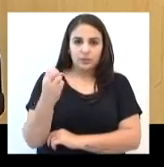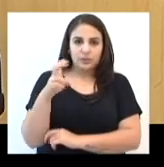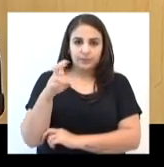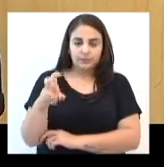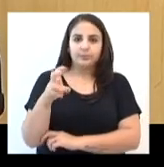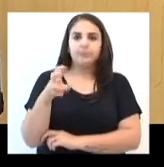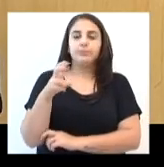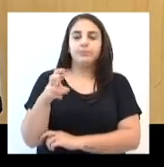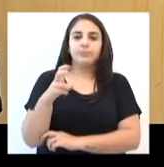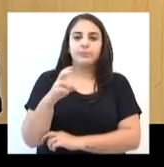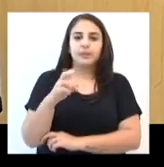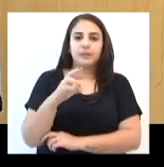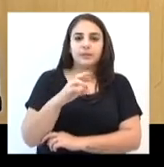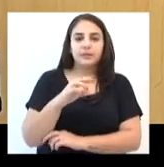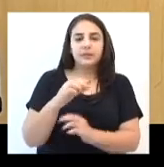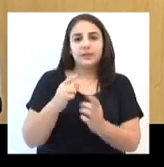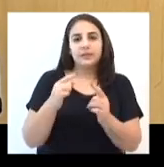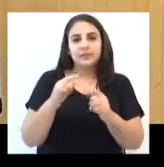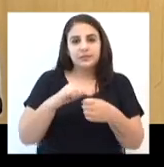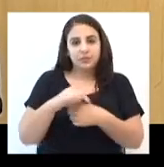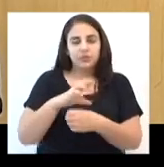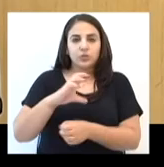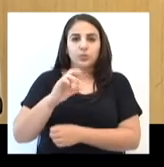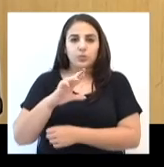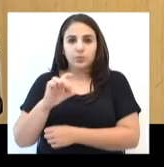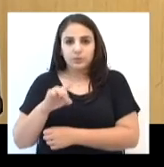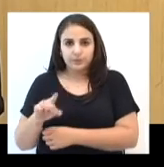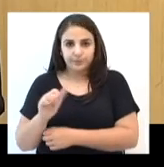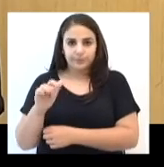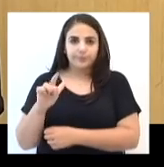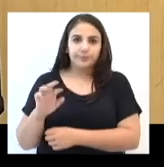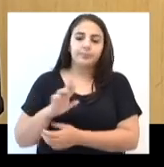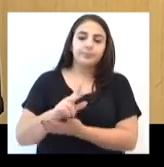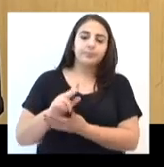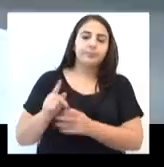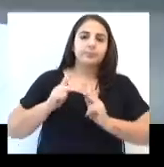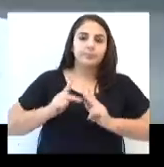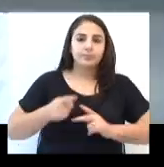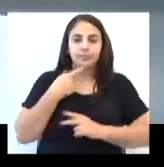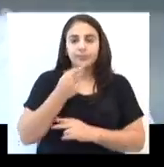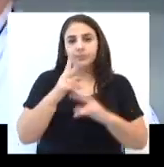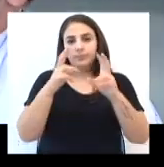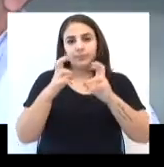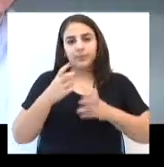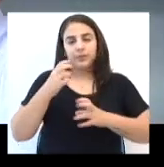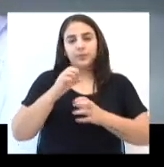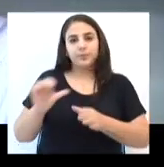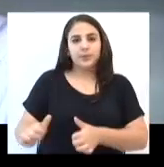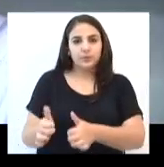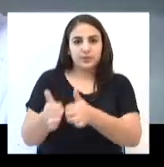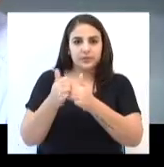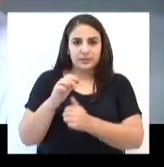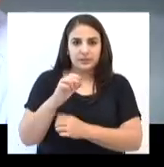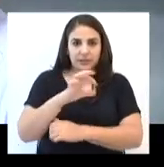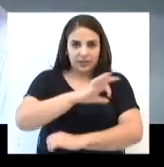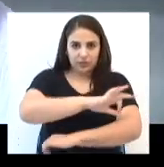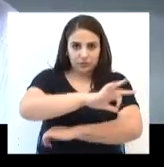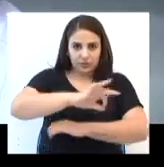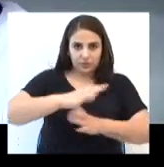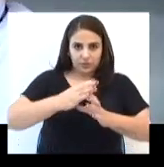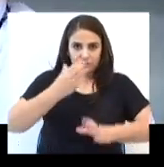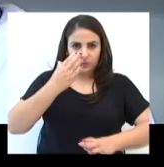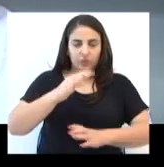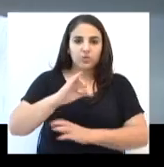vereadores e engenheiros do DENIT falaram sobre a possibilidade de melhorias. O engenheiro José Antônio disse que